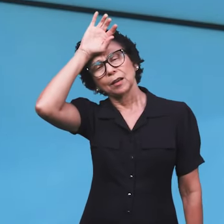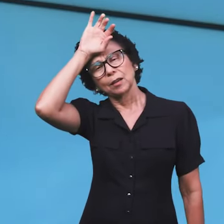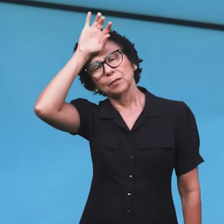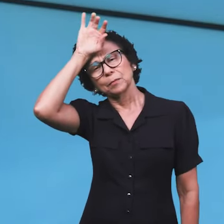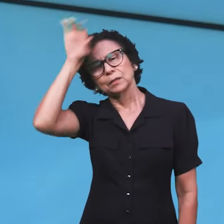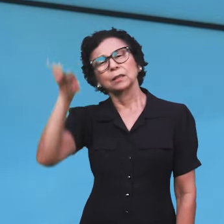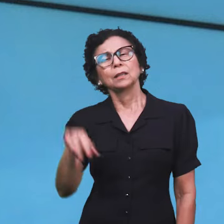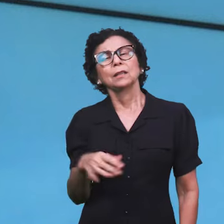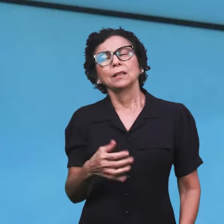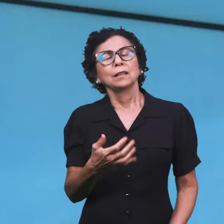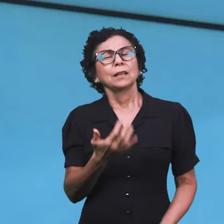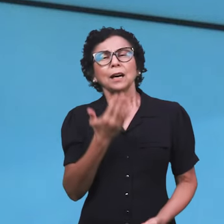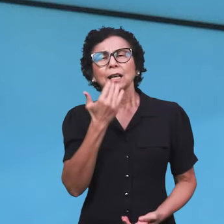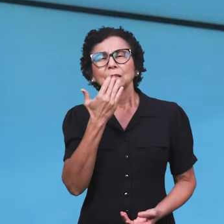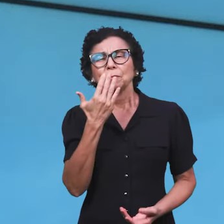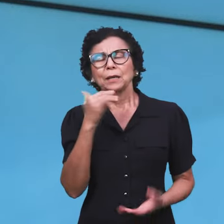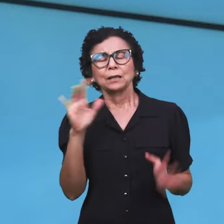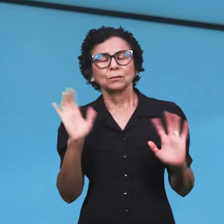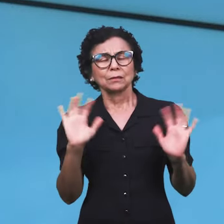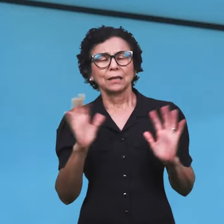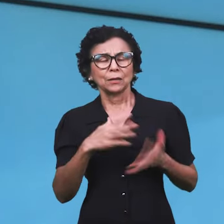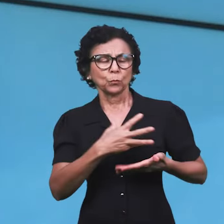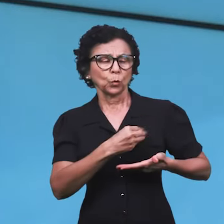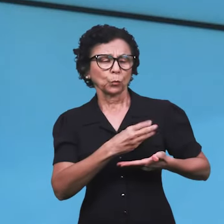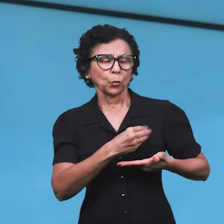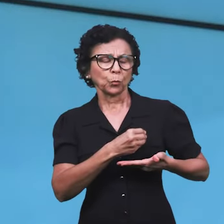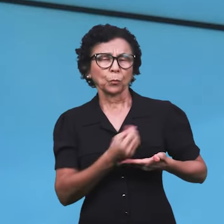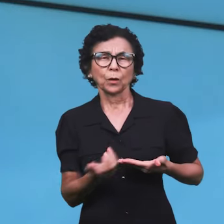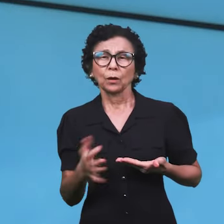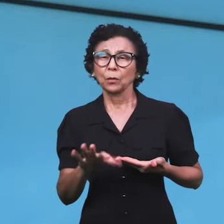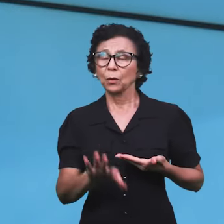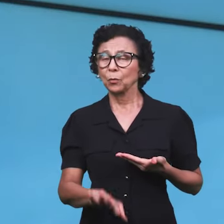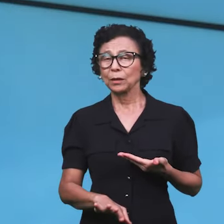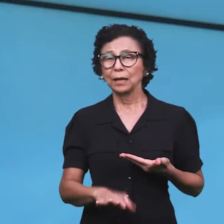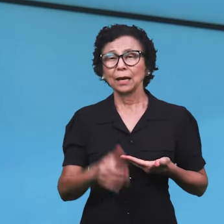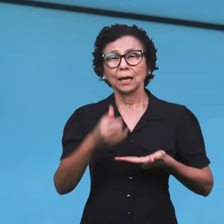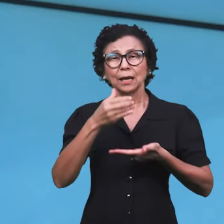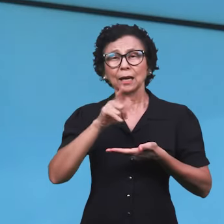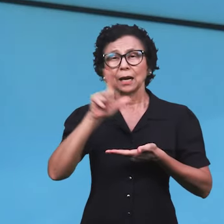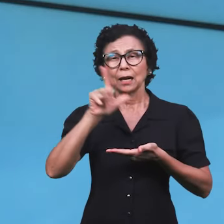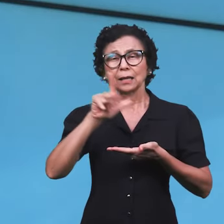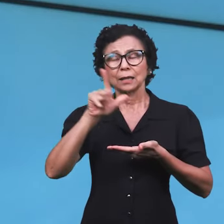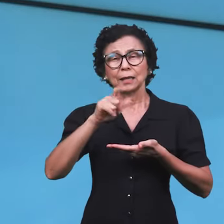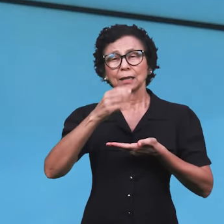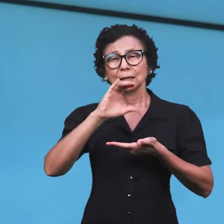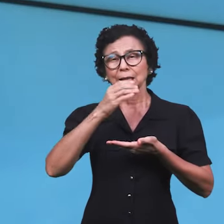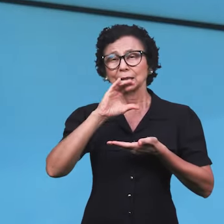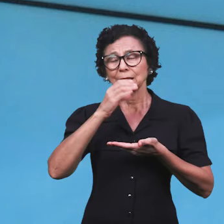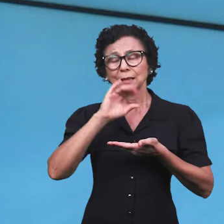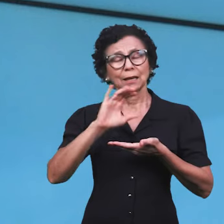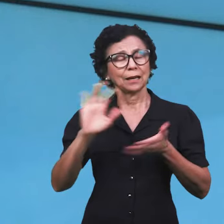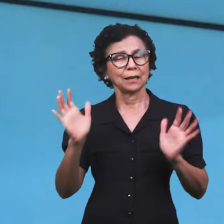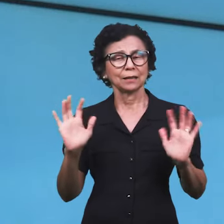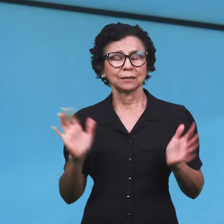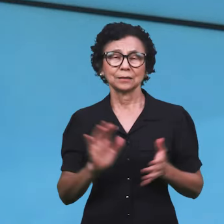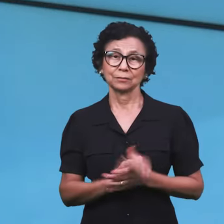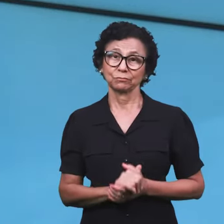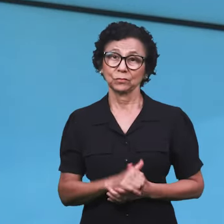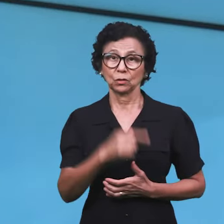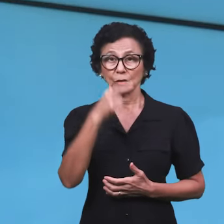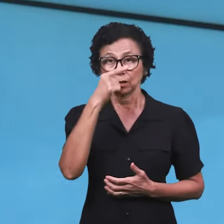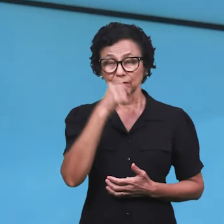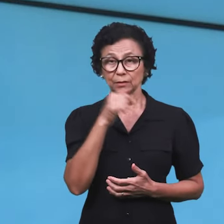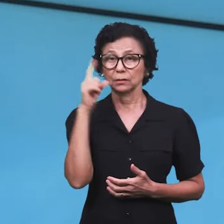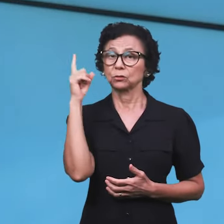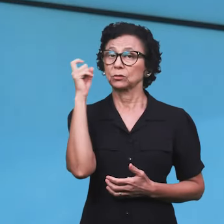aceita líquido. Ela pode evoluir com esforço respiratório. E a gripe pode trazer muitas complicações. Isso